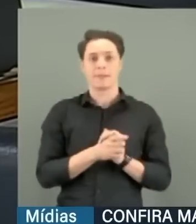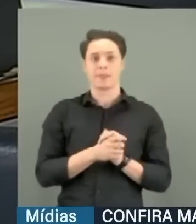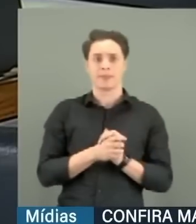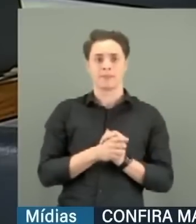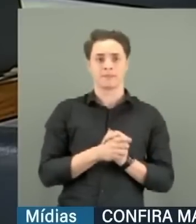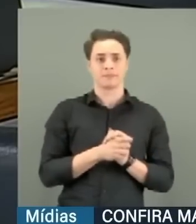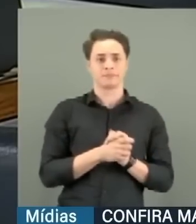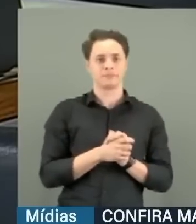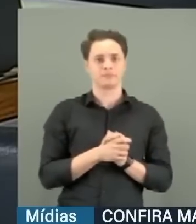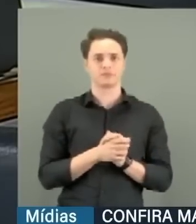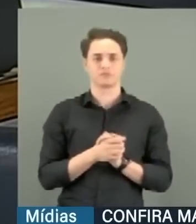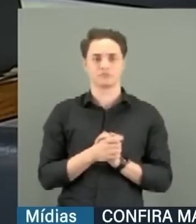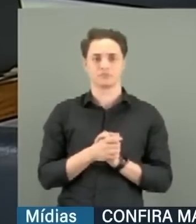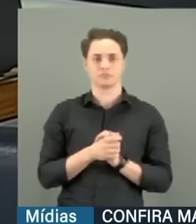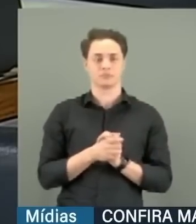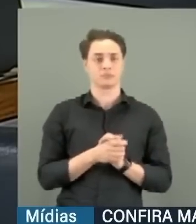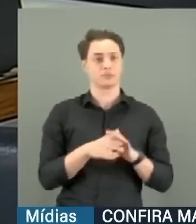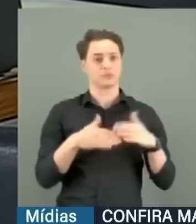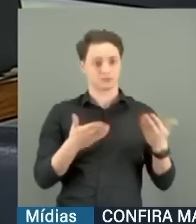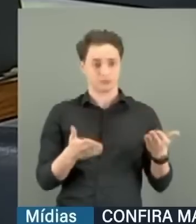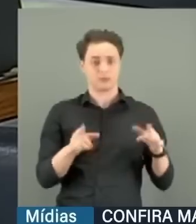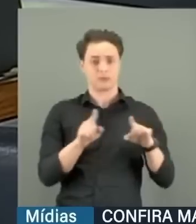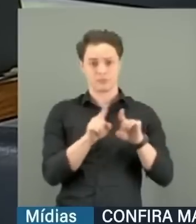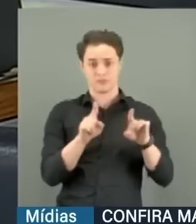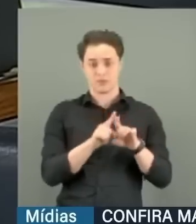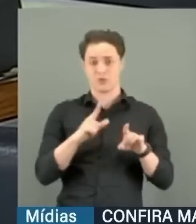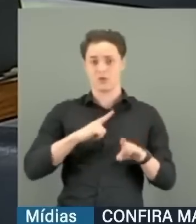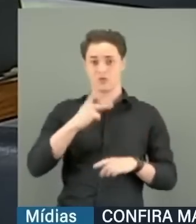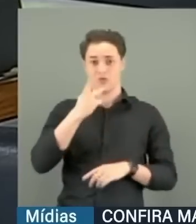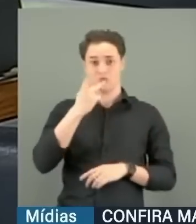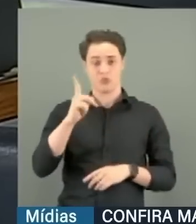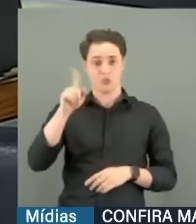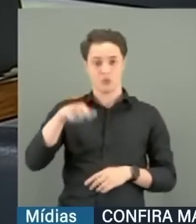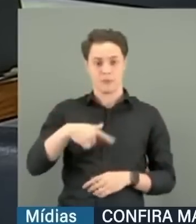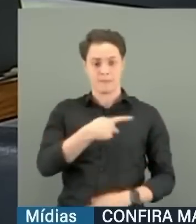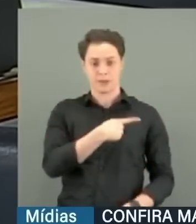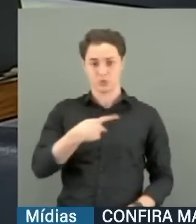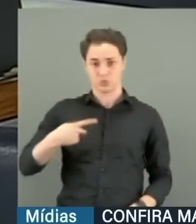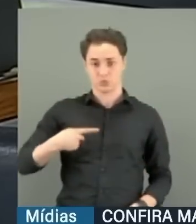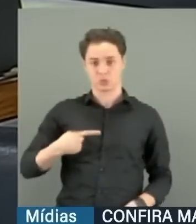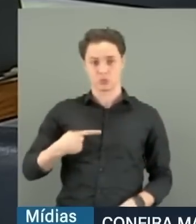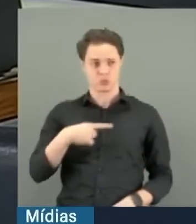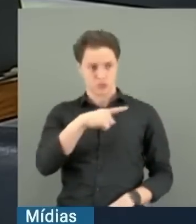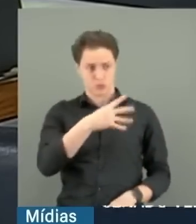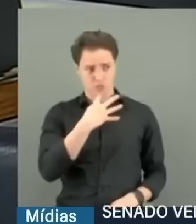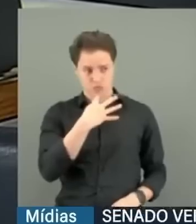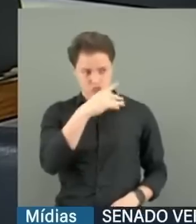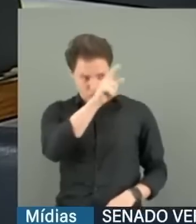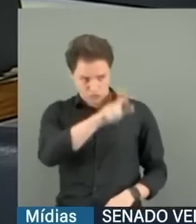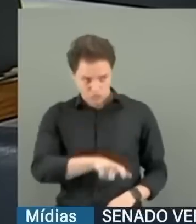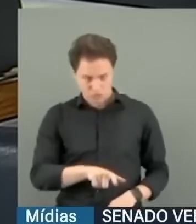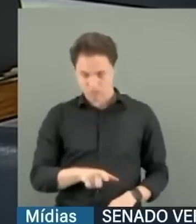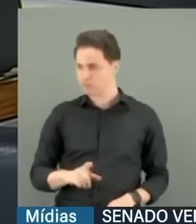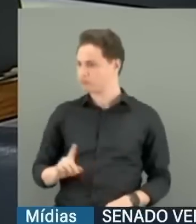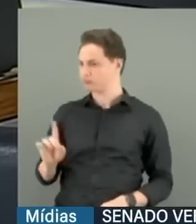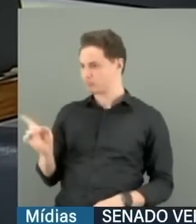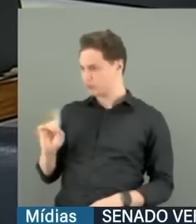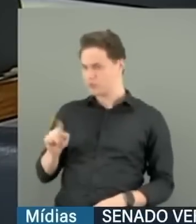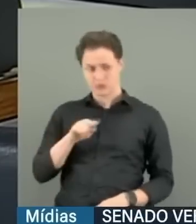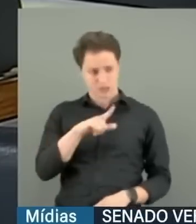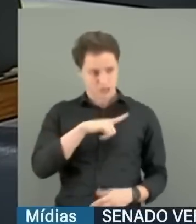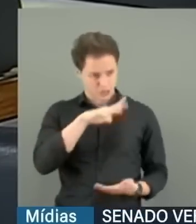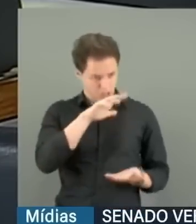Ele, se não me engano, ele se reivindicava, ele se diz pastor. O senhor chegou a conhecê-lo? Não. O senhor tem um registro com